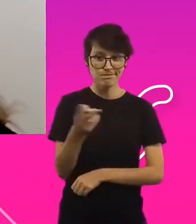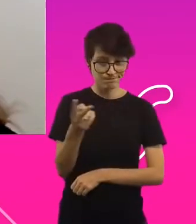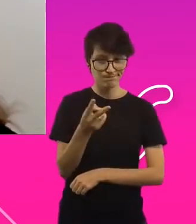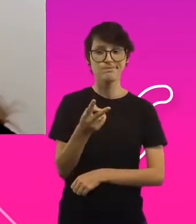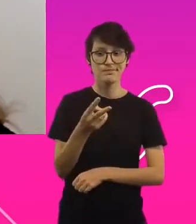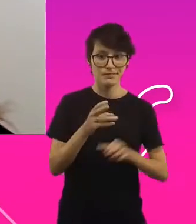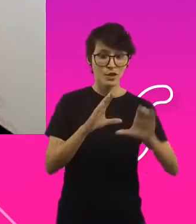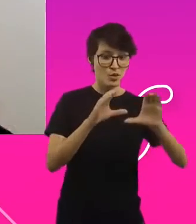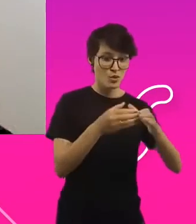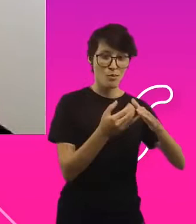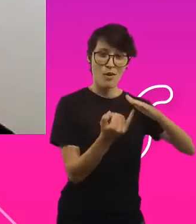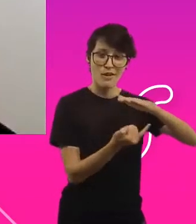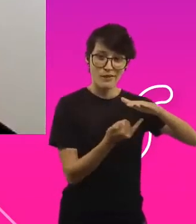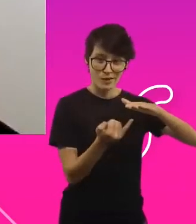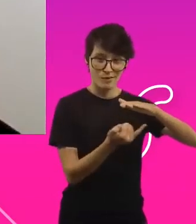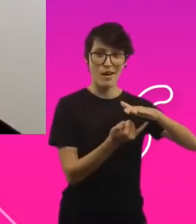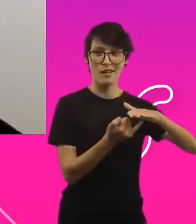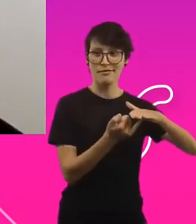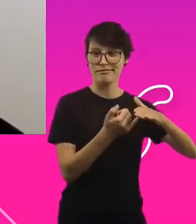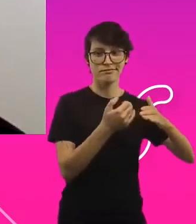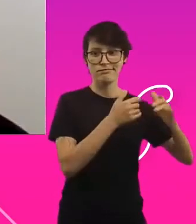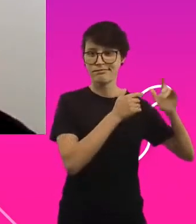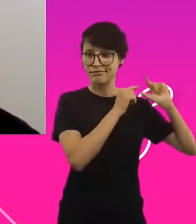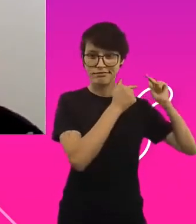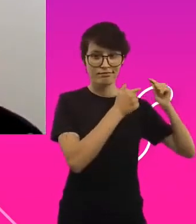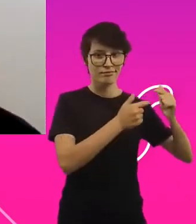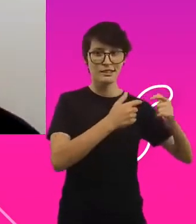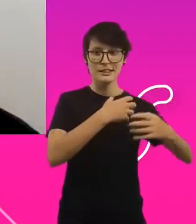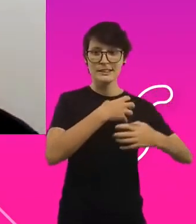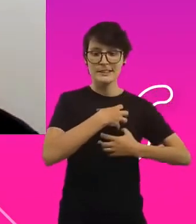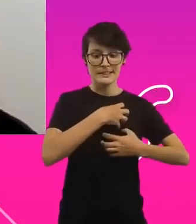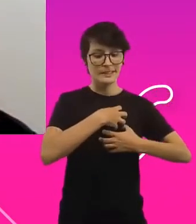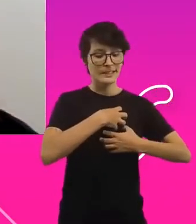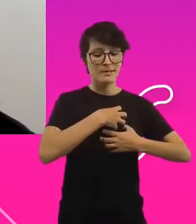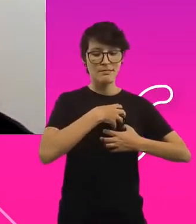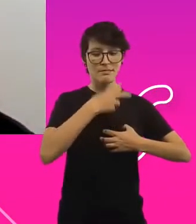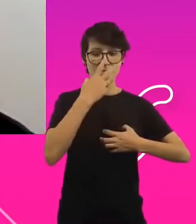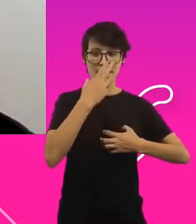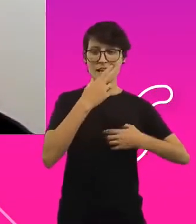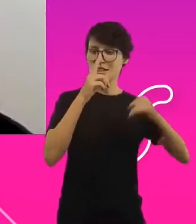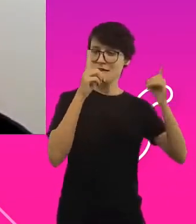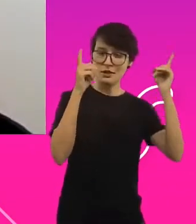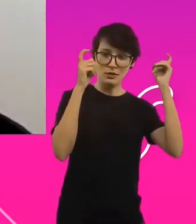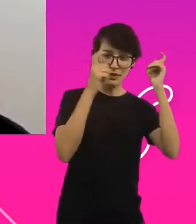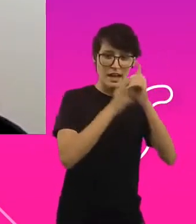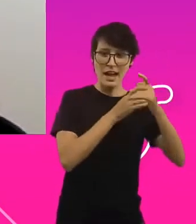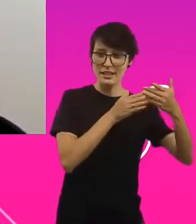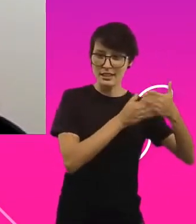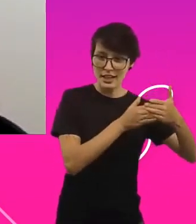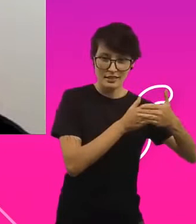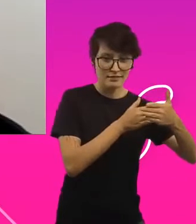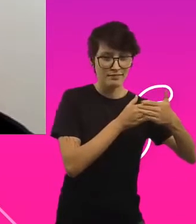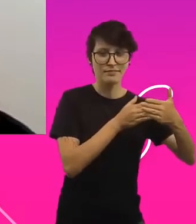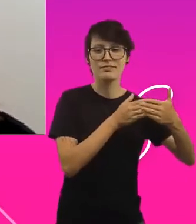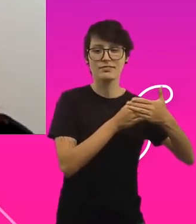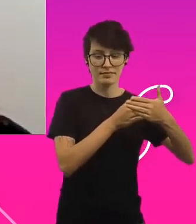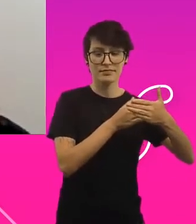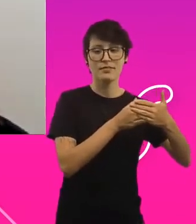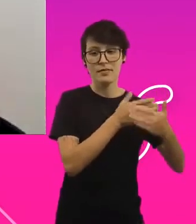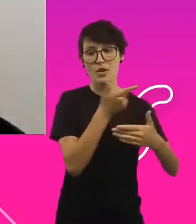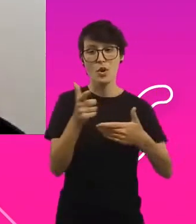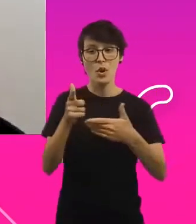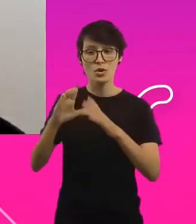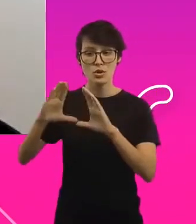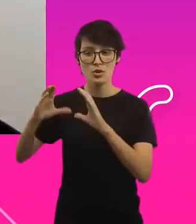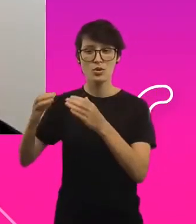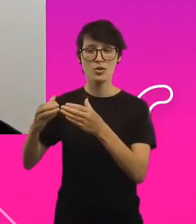são tradicionalmente vulneráveis e correspondem a 37,6% dos trabalhadores no Brasil, e o que a gente chama de